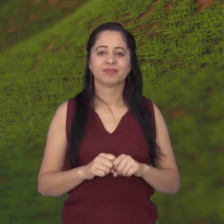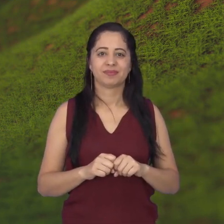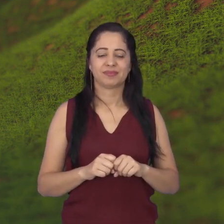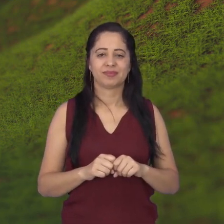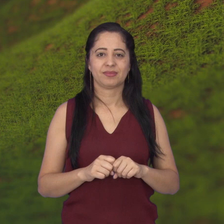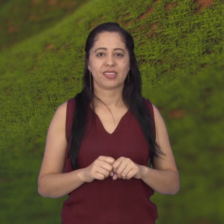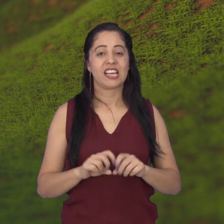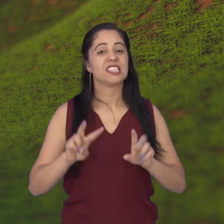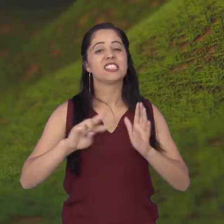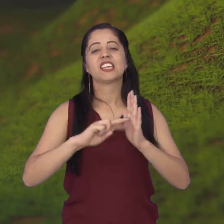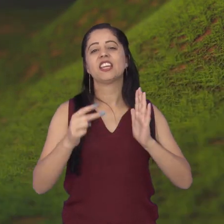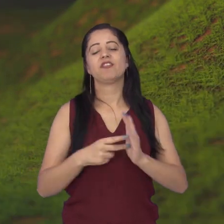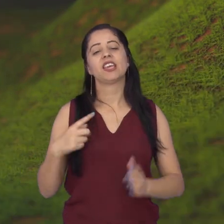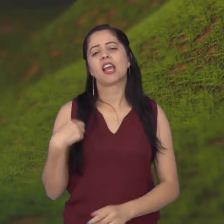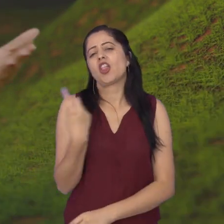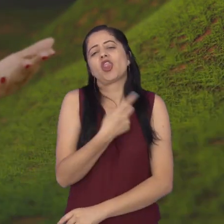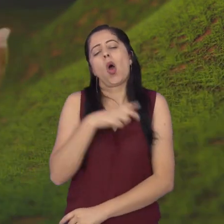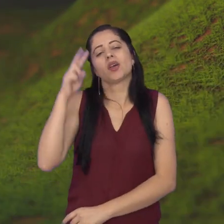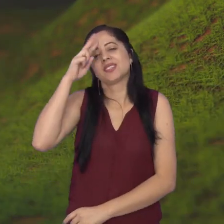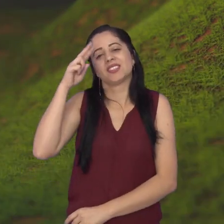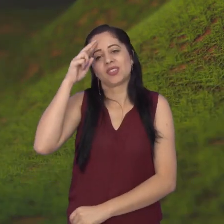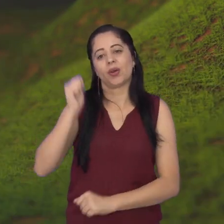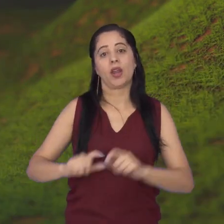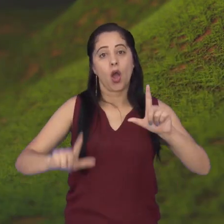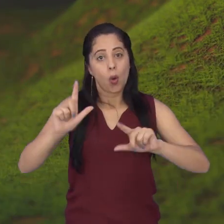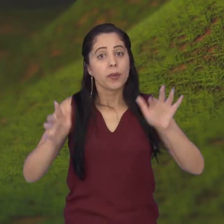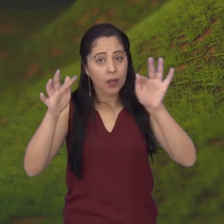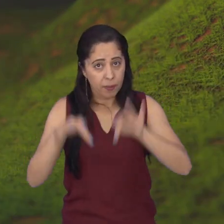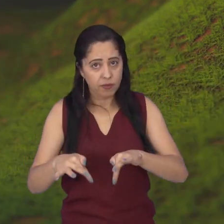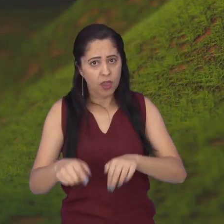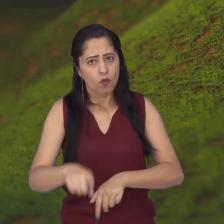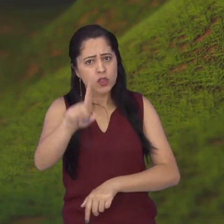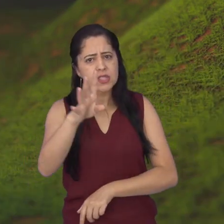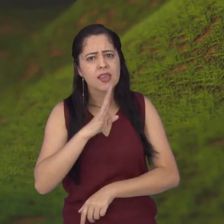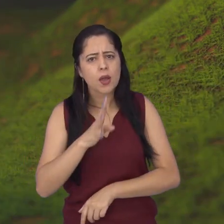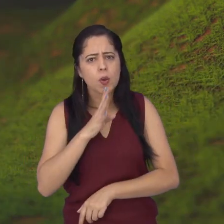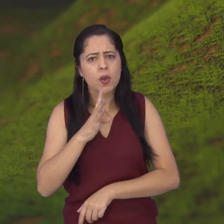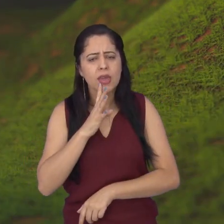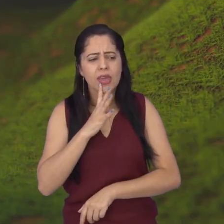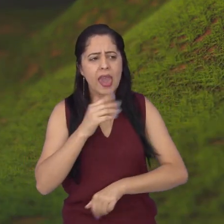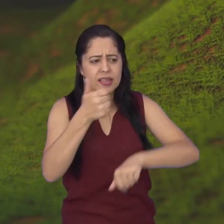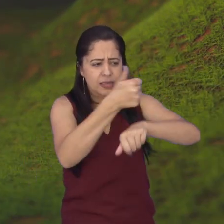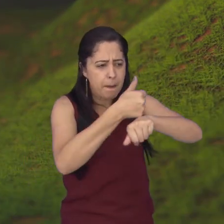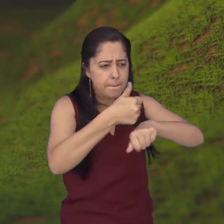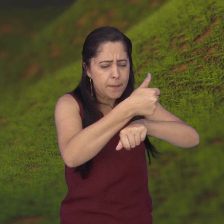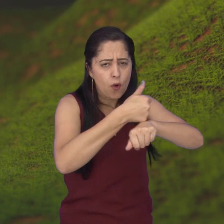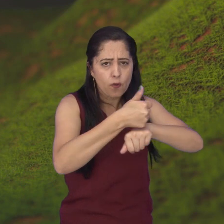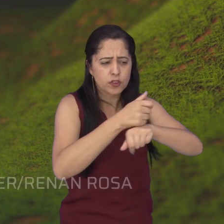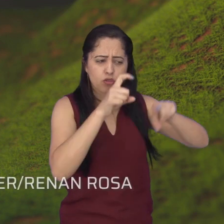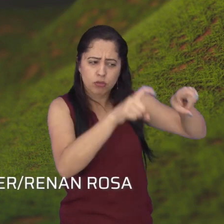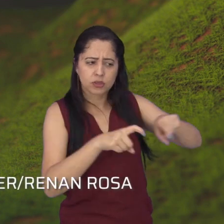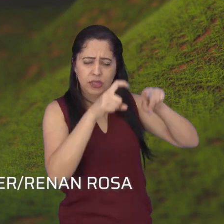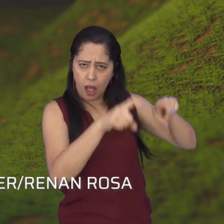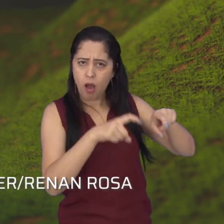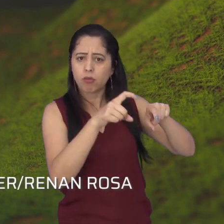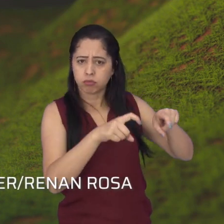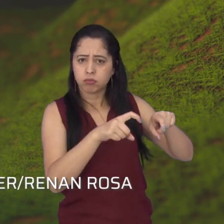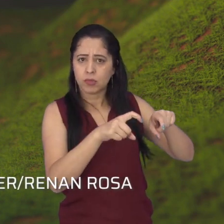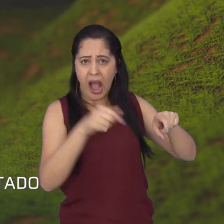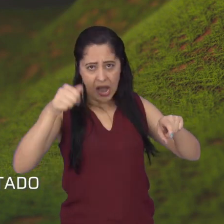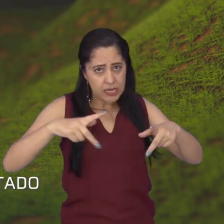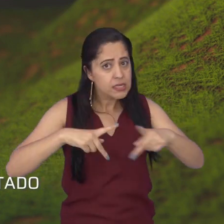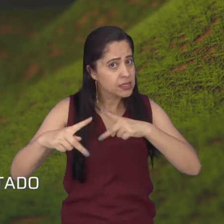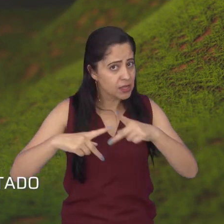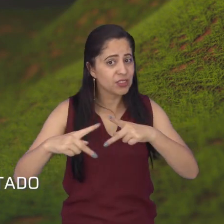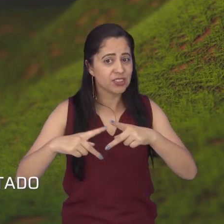compor a nossa história. O programa de hoje fica por aqui. Você conhece algum produtor rural ou alguma atividade ligada ao campo